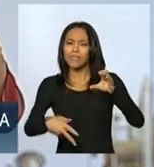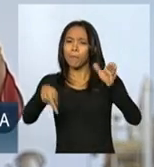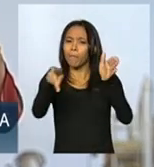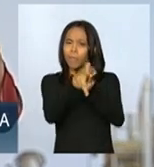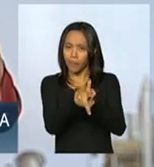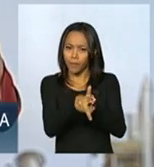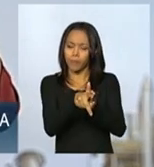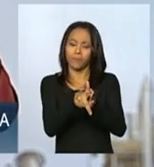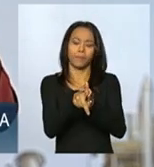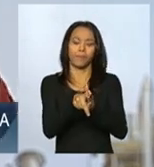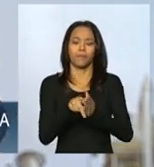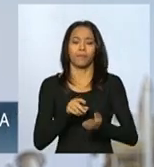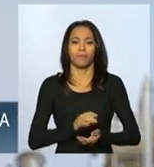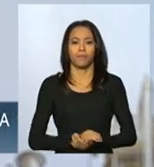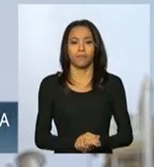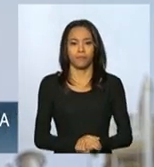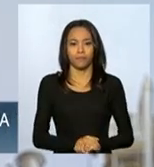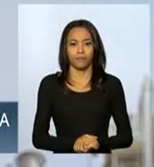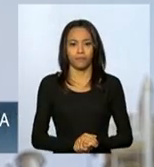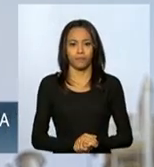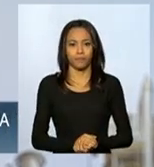falei.